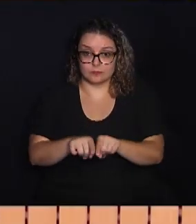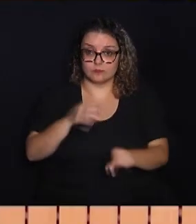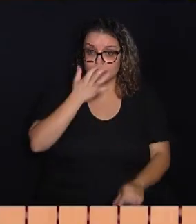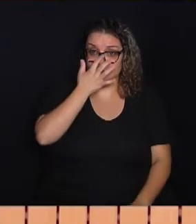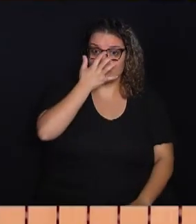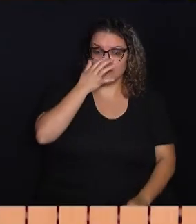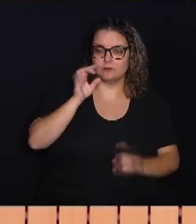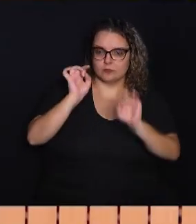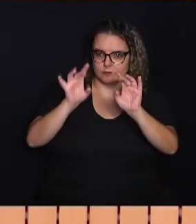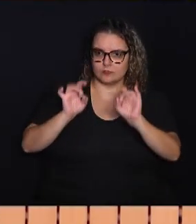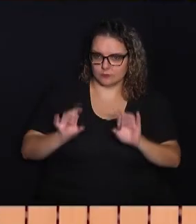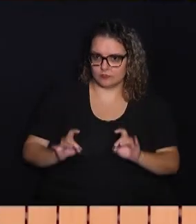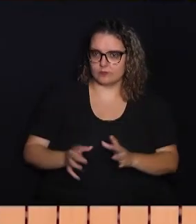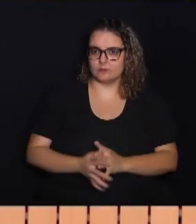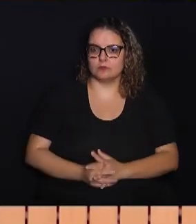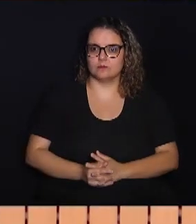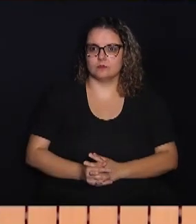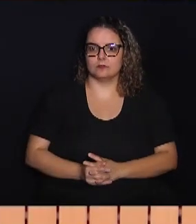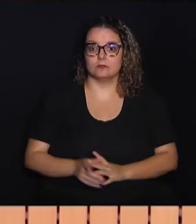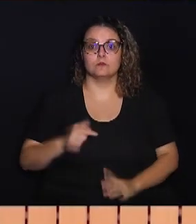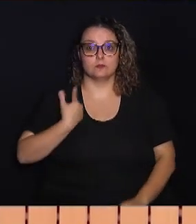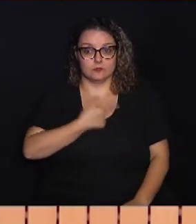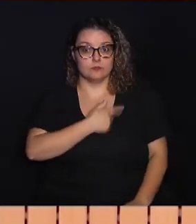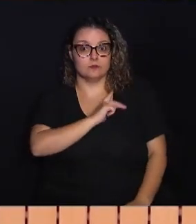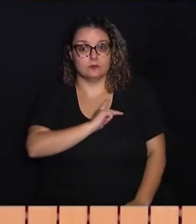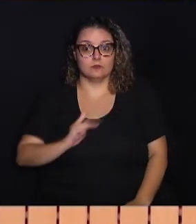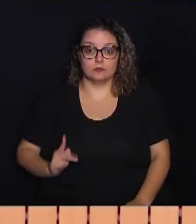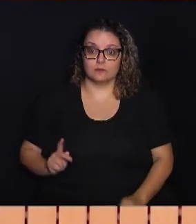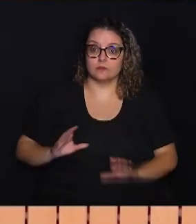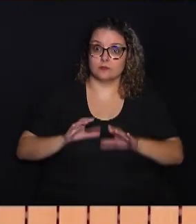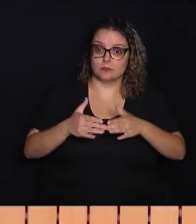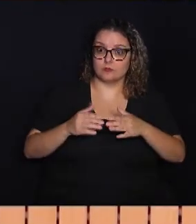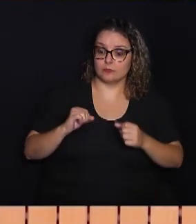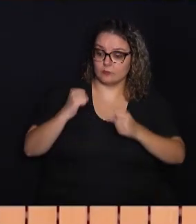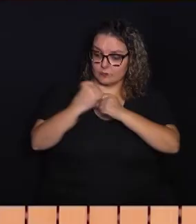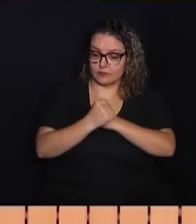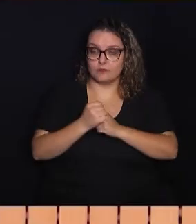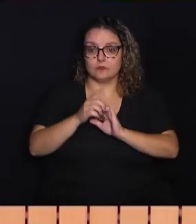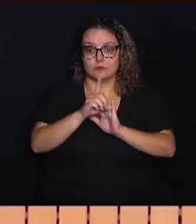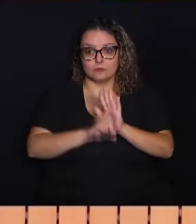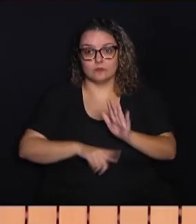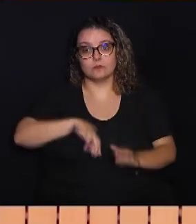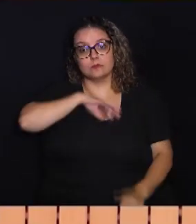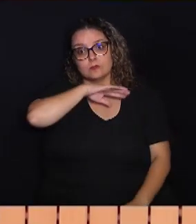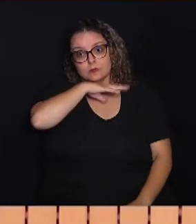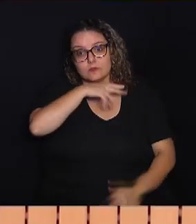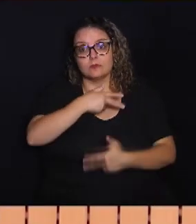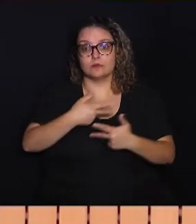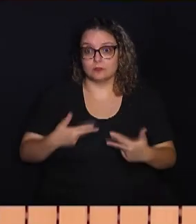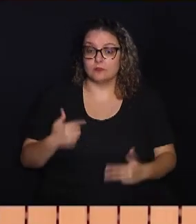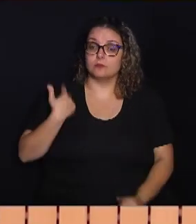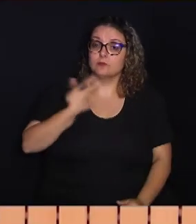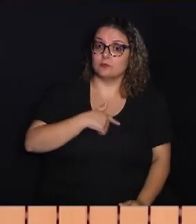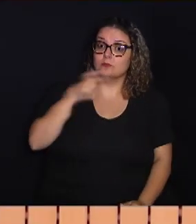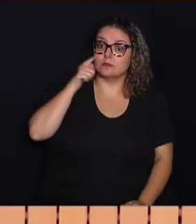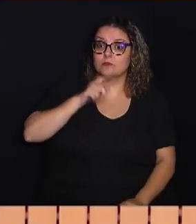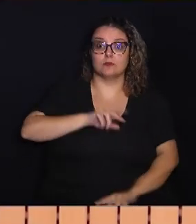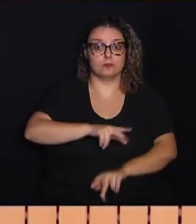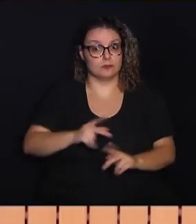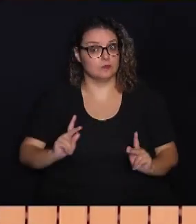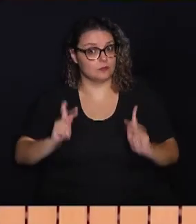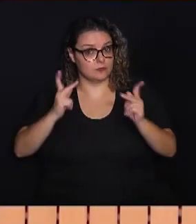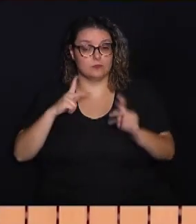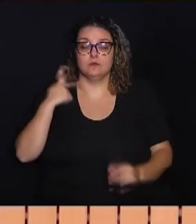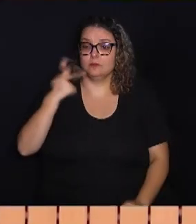especial o a nossa presidência da comissão de proteção em defesa de direitos dos animais aonde a gente conseguiu muitas conquistas das